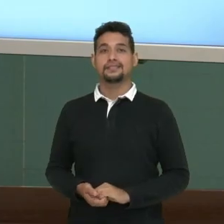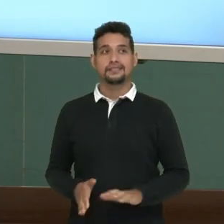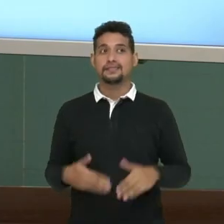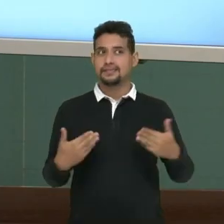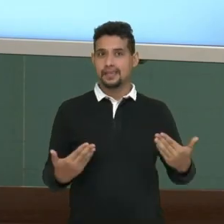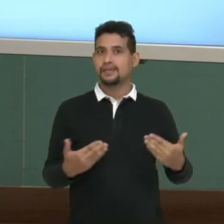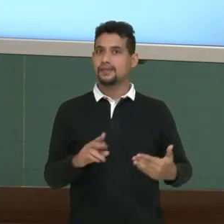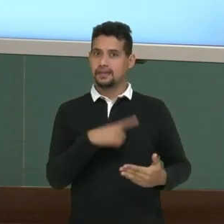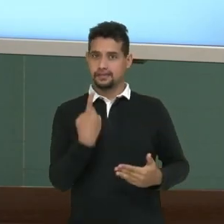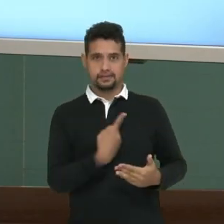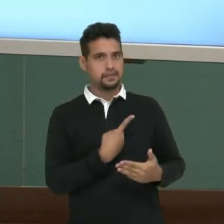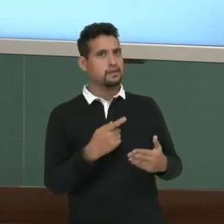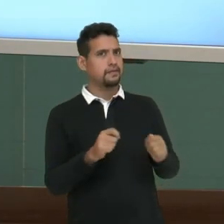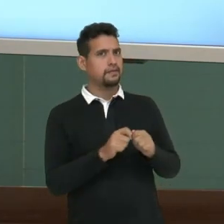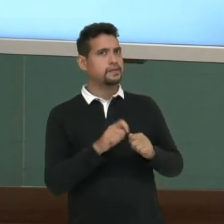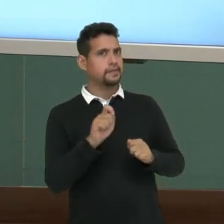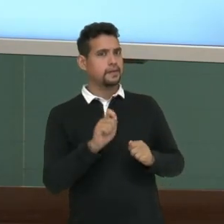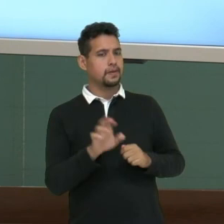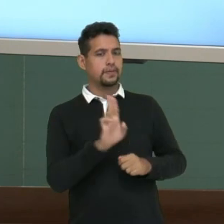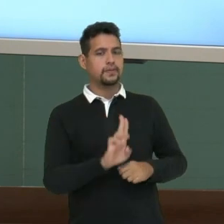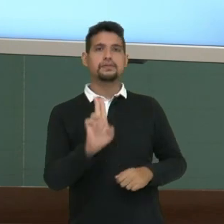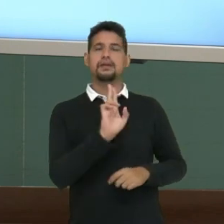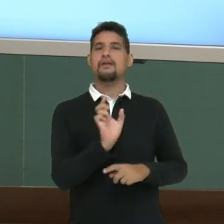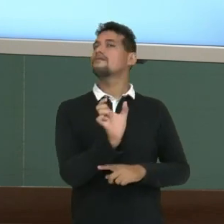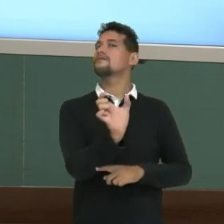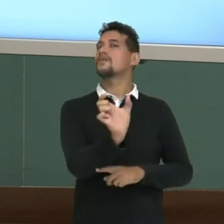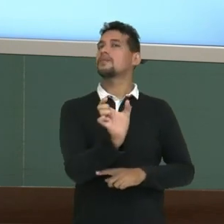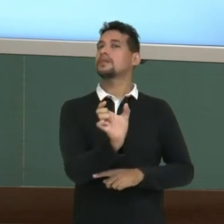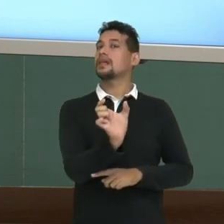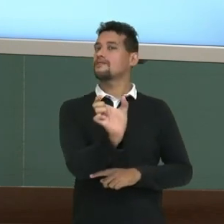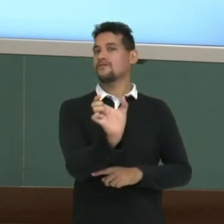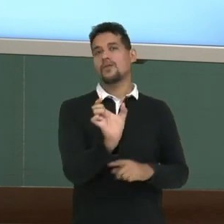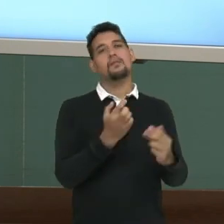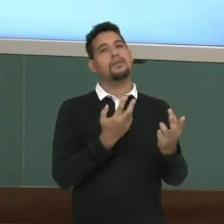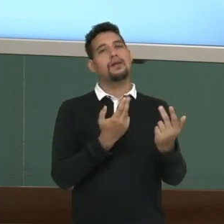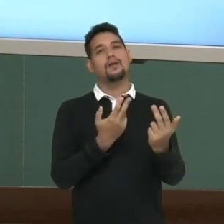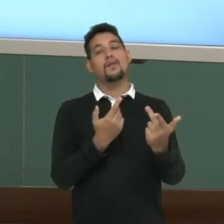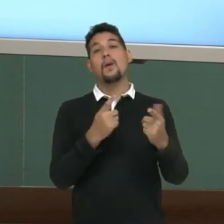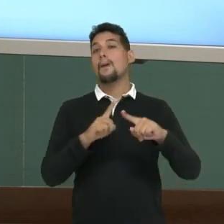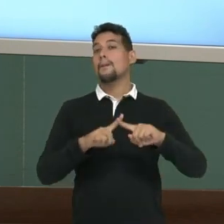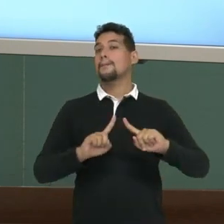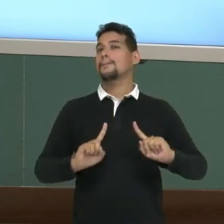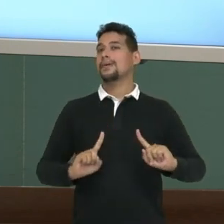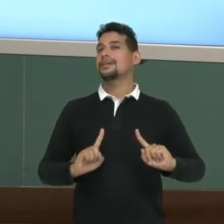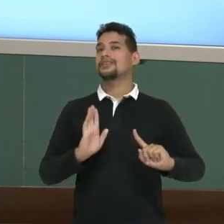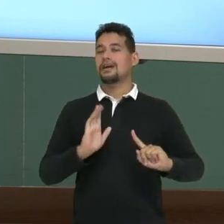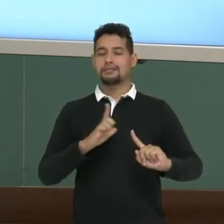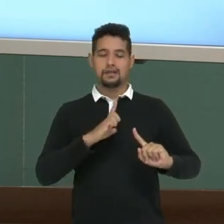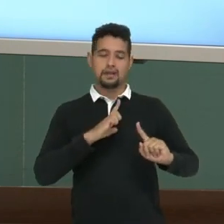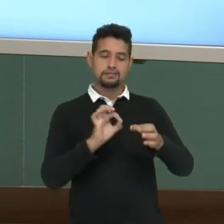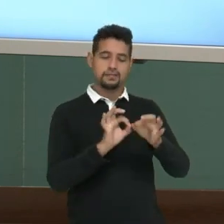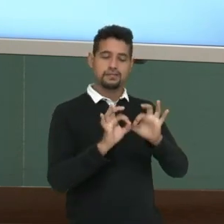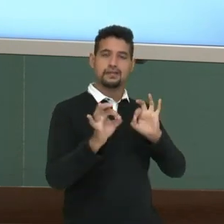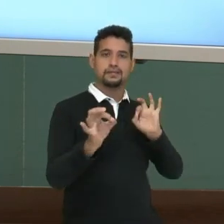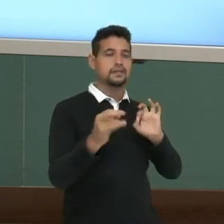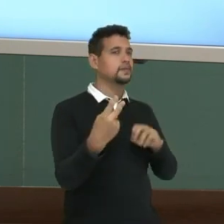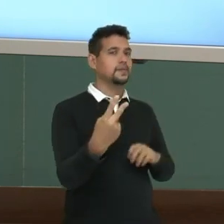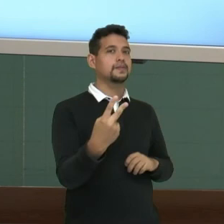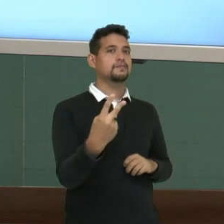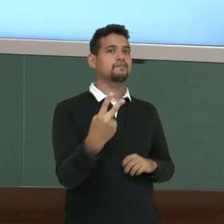Então, galera, vamos lá então. A aplicação da fórmula. A fórmula é a mesma, só que agora a gente já tem a distância. A distância é